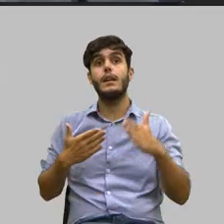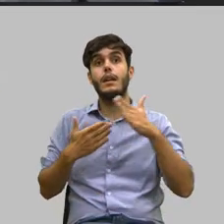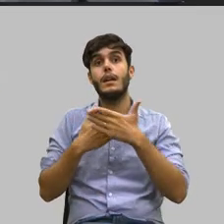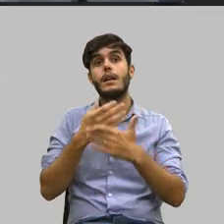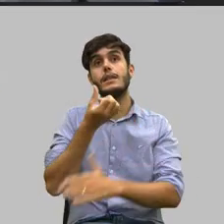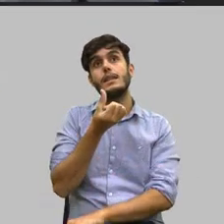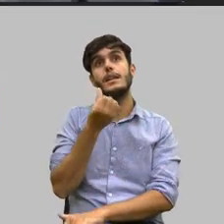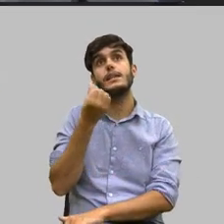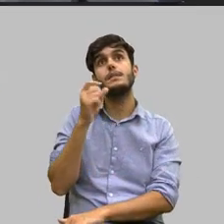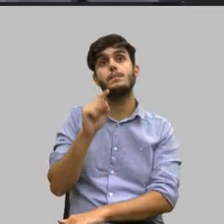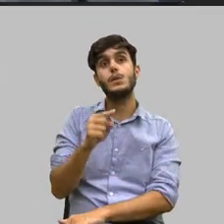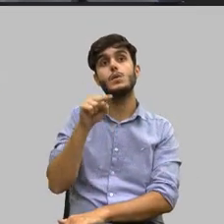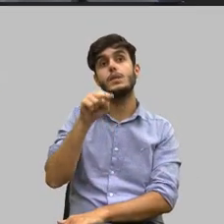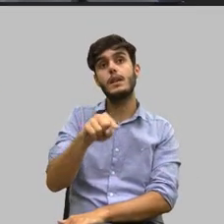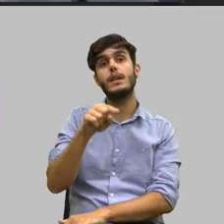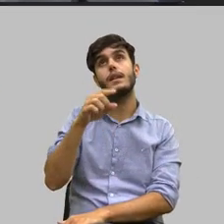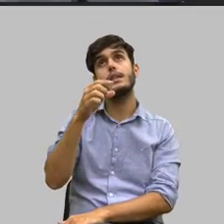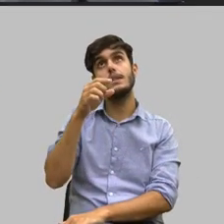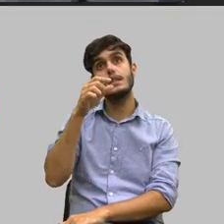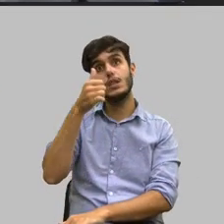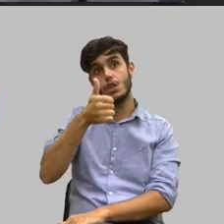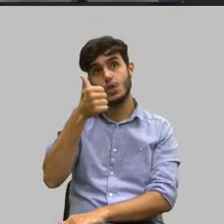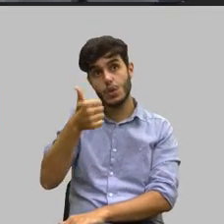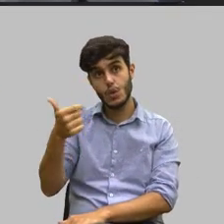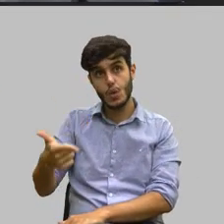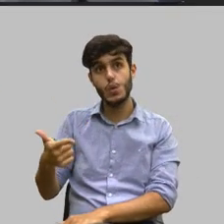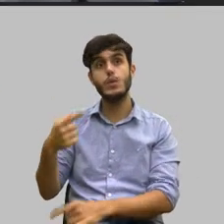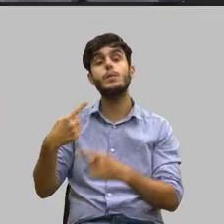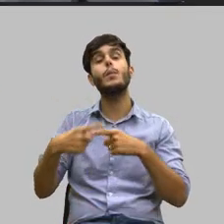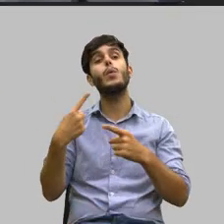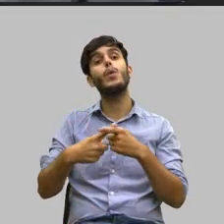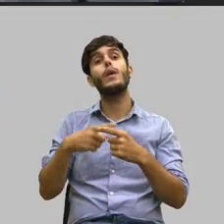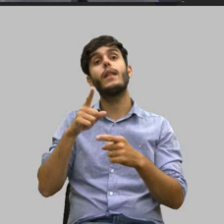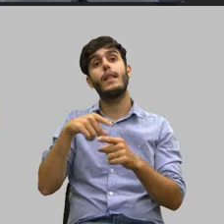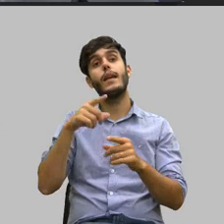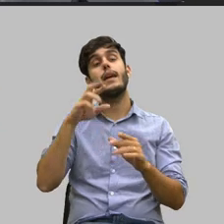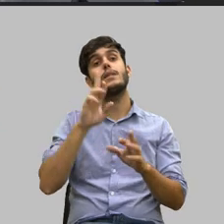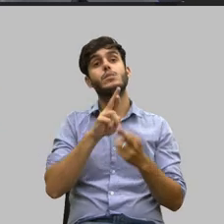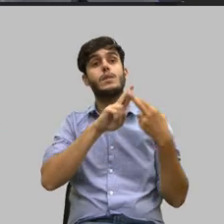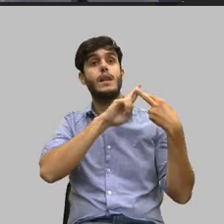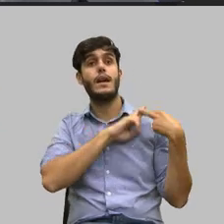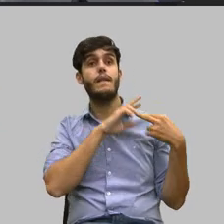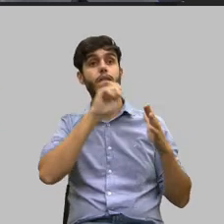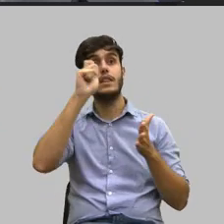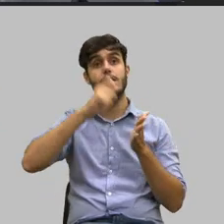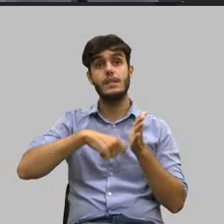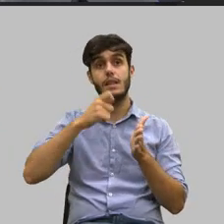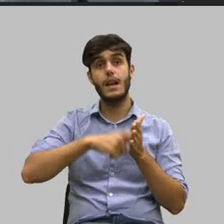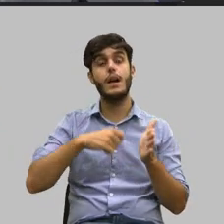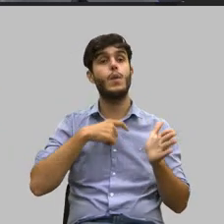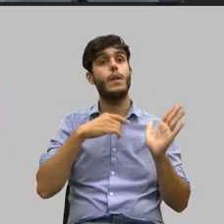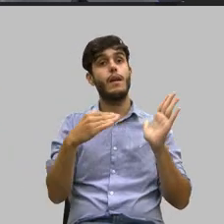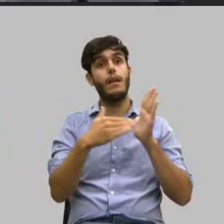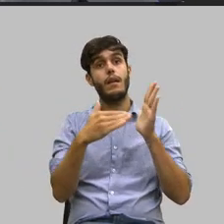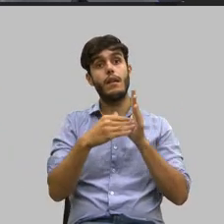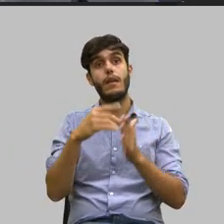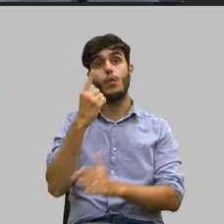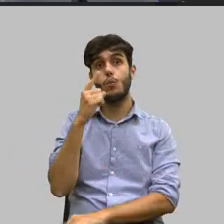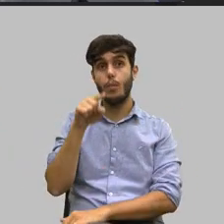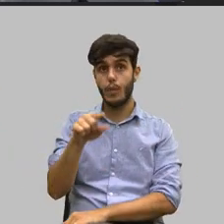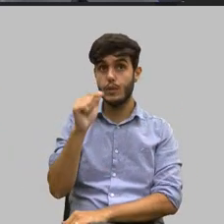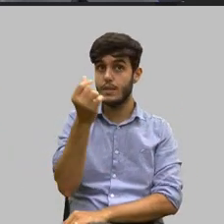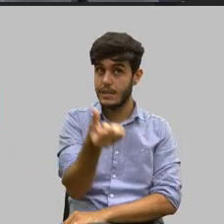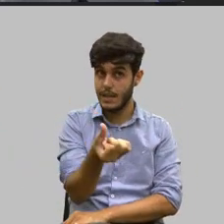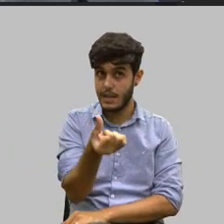62 por causa da lei de responsabilidade fiscal então nosso déficit real por questões de impeditivas é de